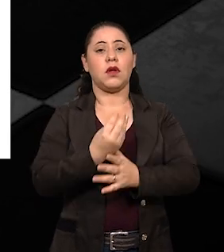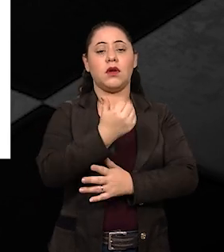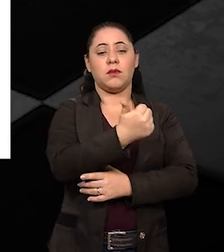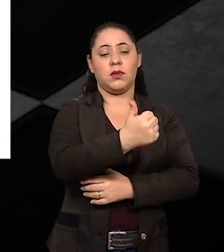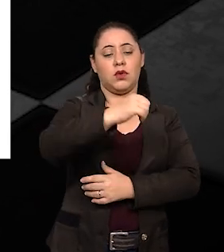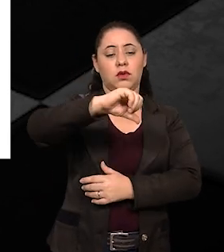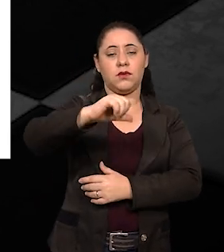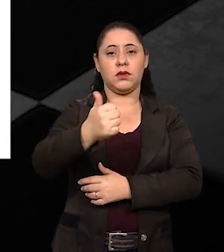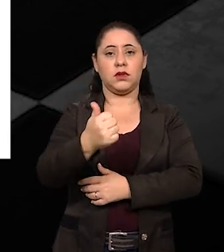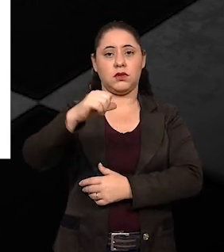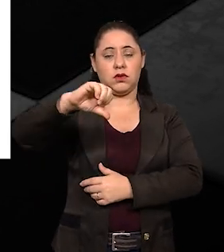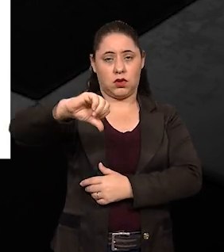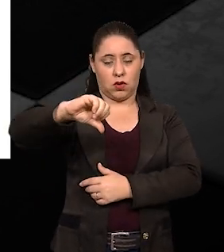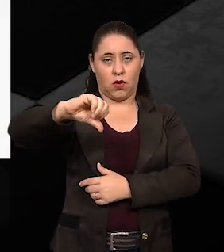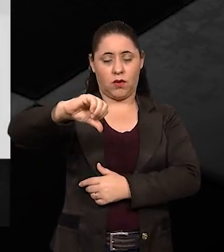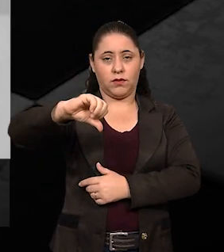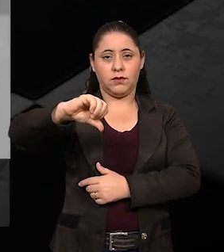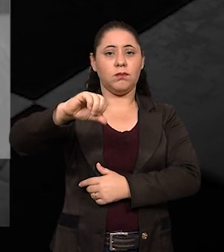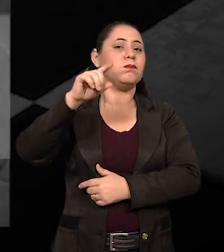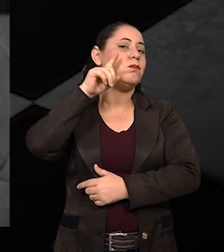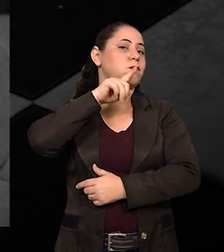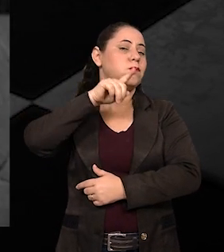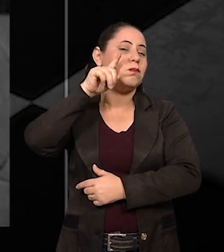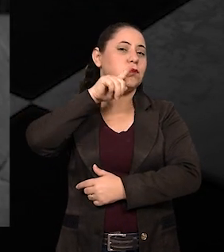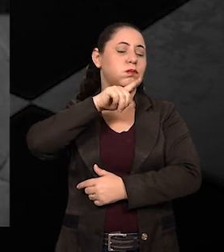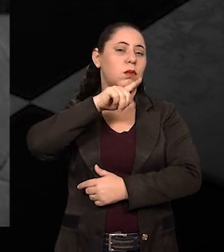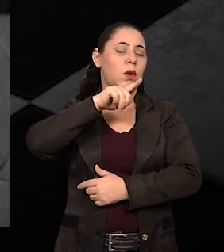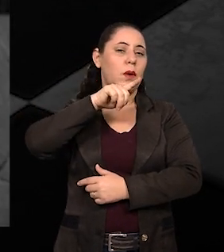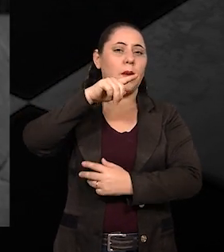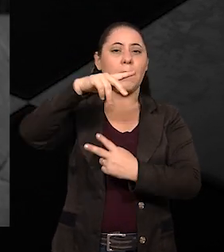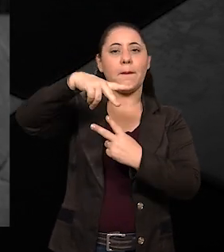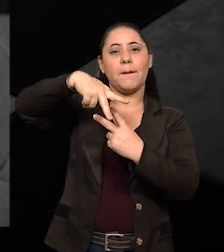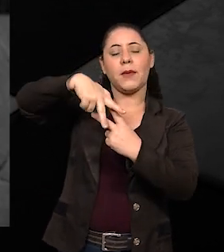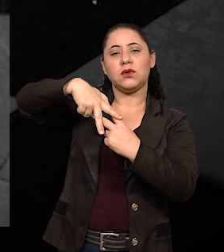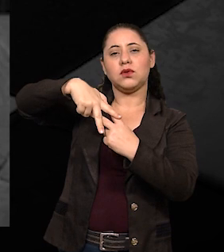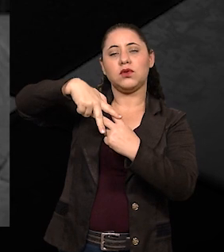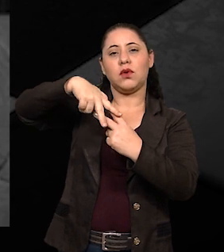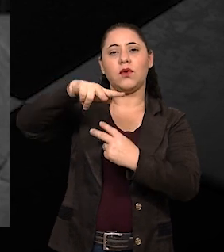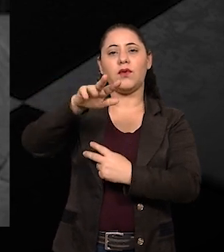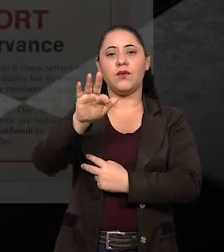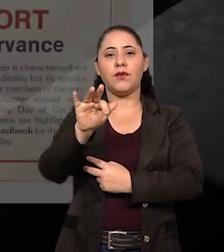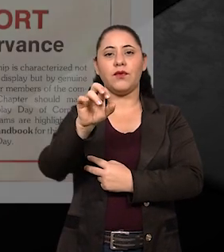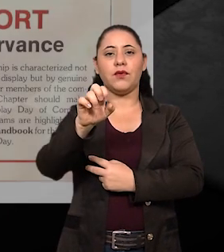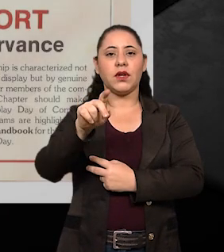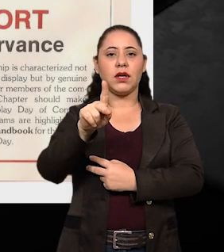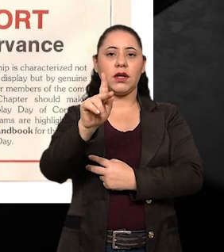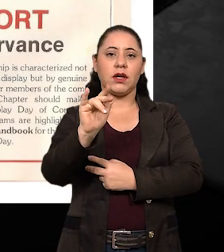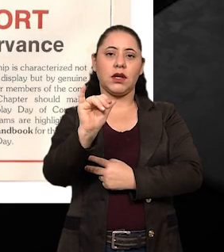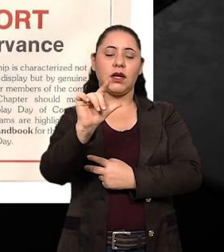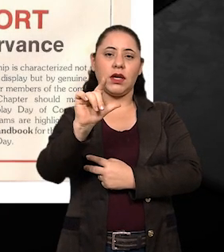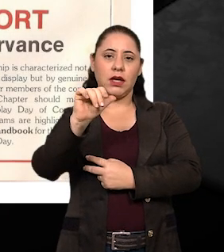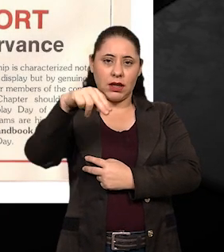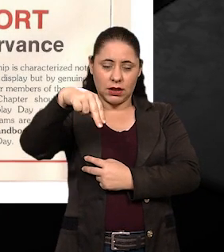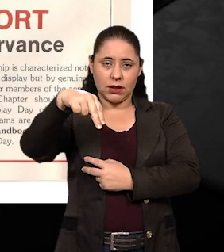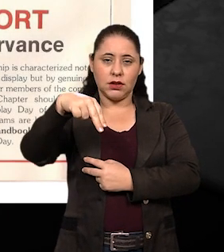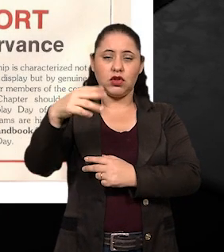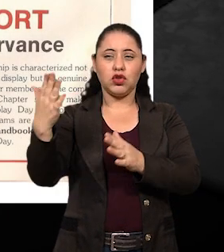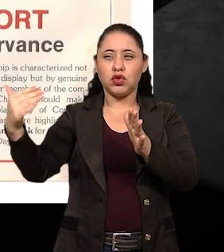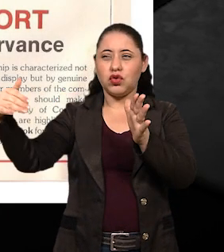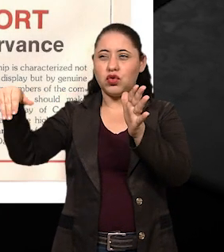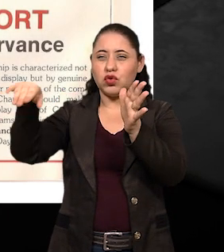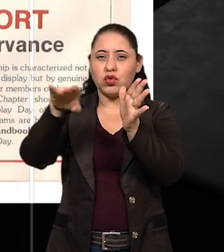Fundada em 1919 nos Estados Unidos por um maçom, Frank Sherman Land, a ordem chegou ao Brasil